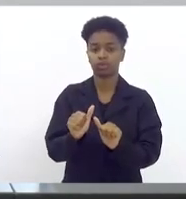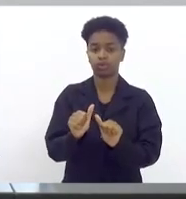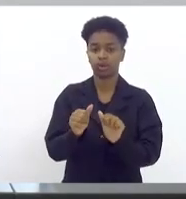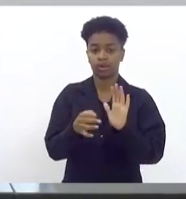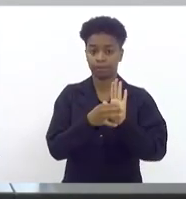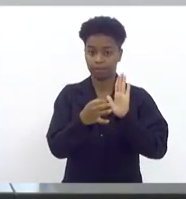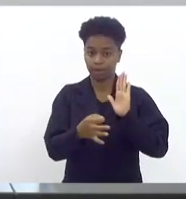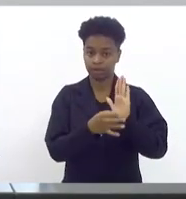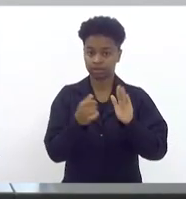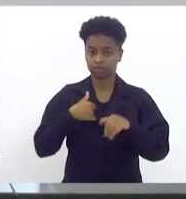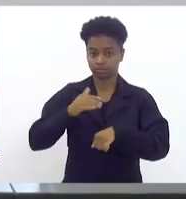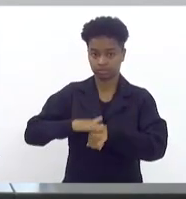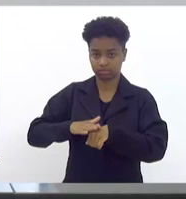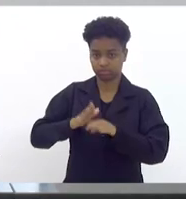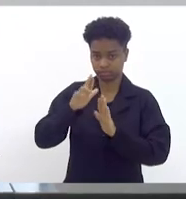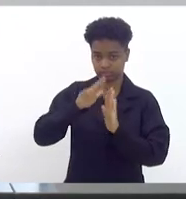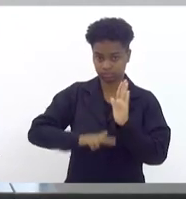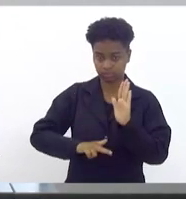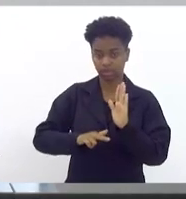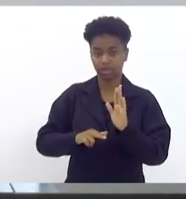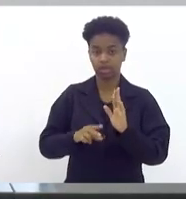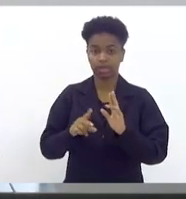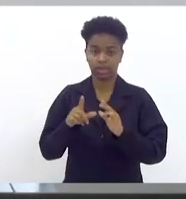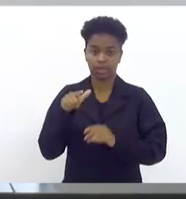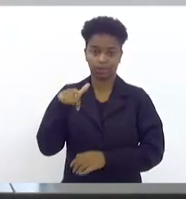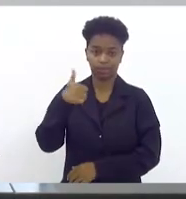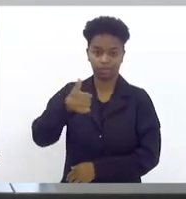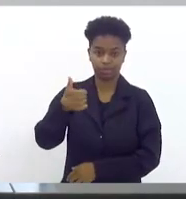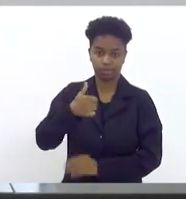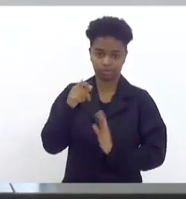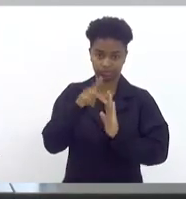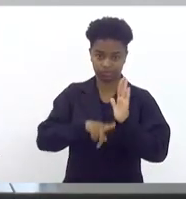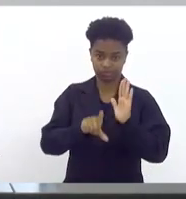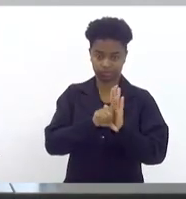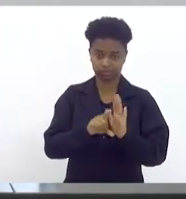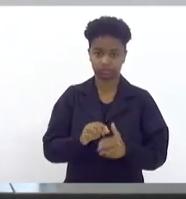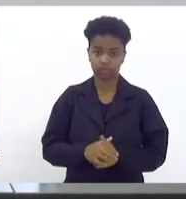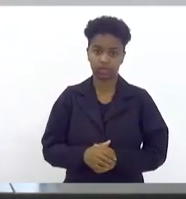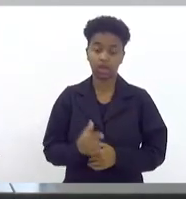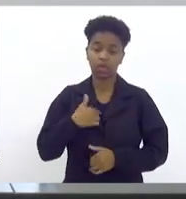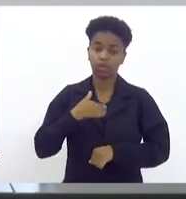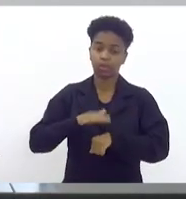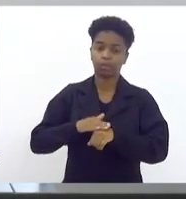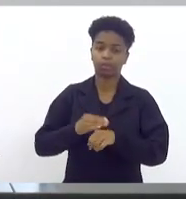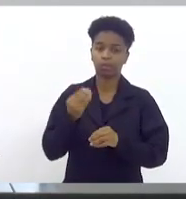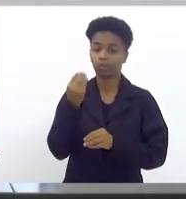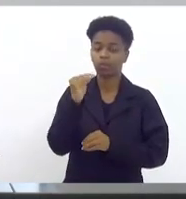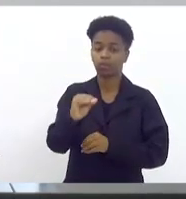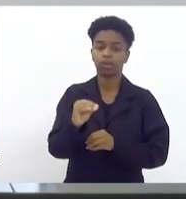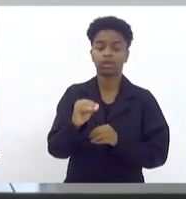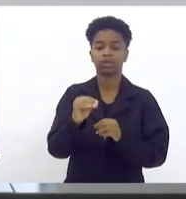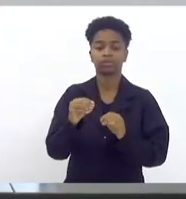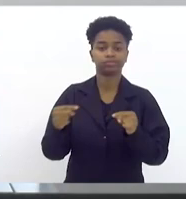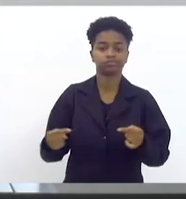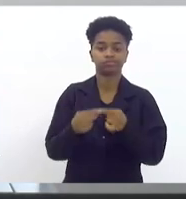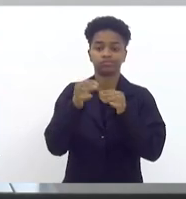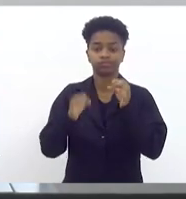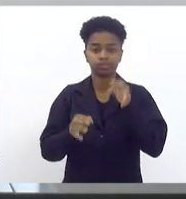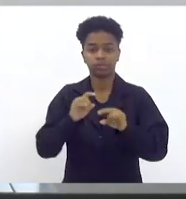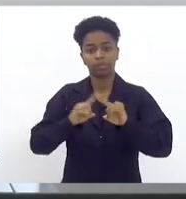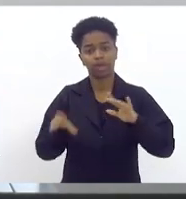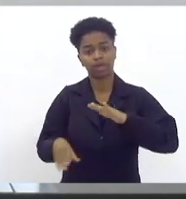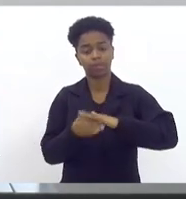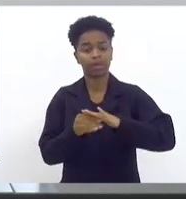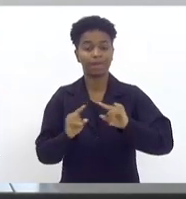que é de minha relatoria, que trata-se do projeto primeiro, deputado Luiz Paulo, que eu dei um parecer pela juridicidade com emendas. Na verdade,